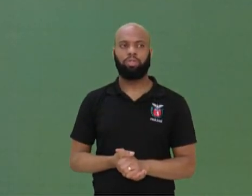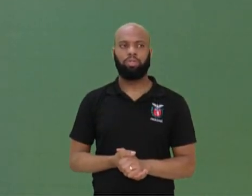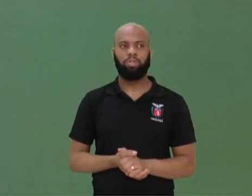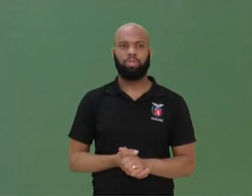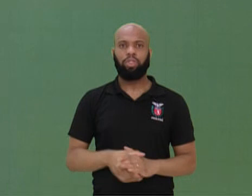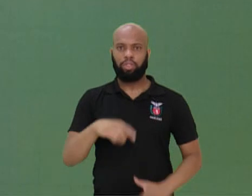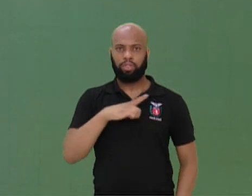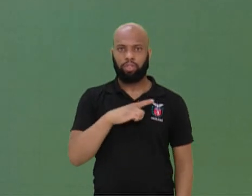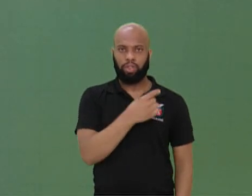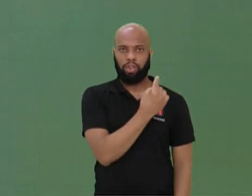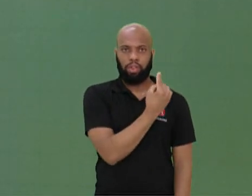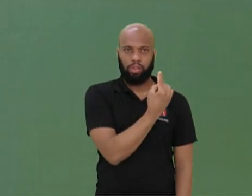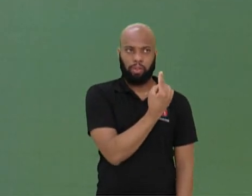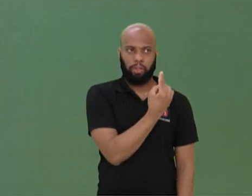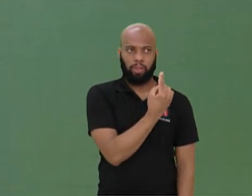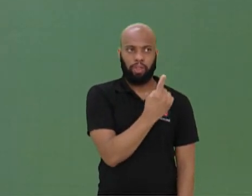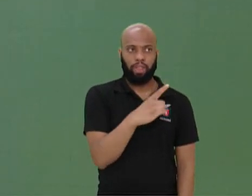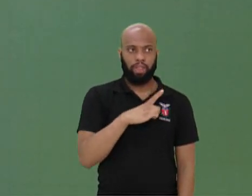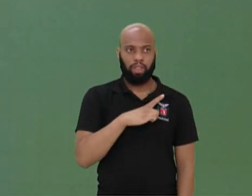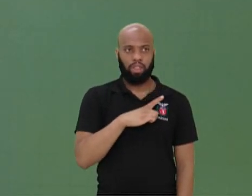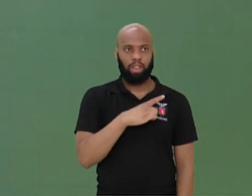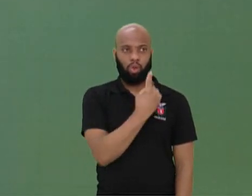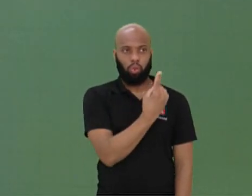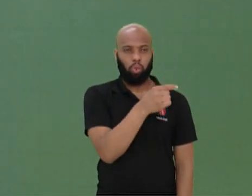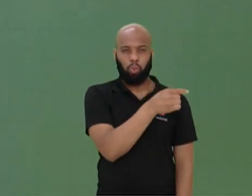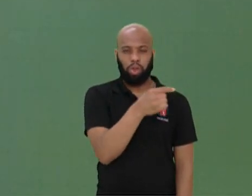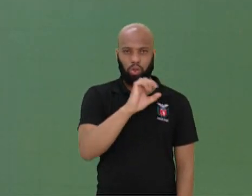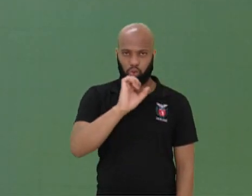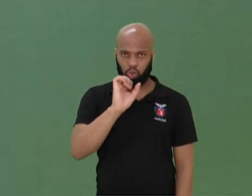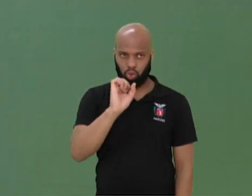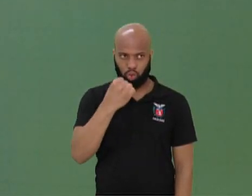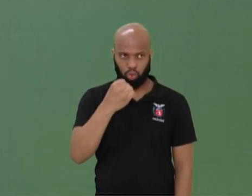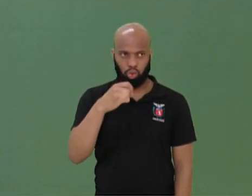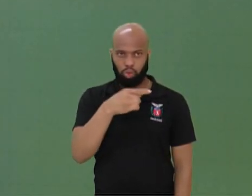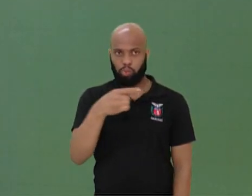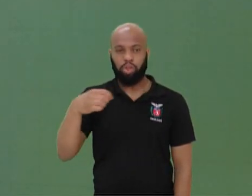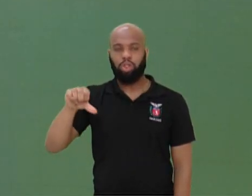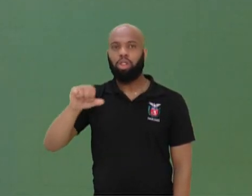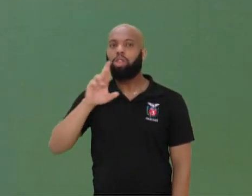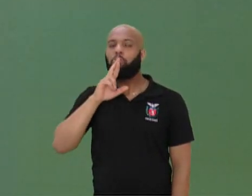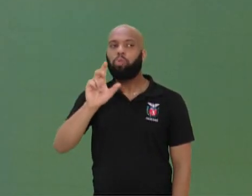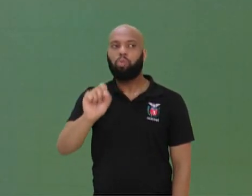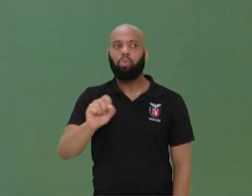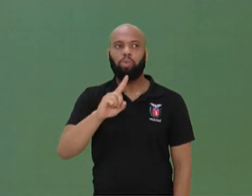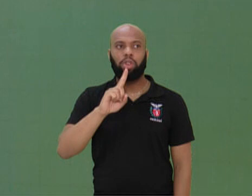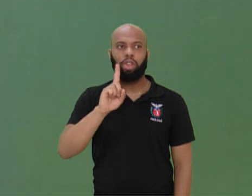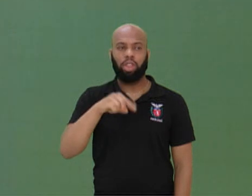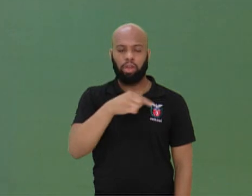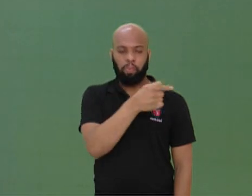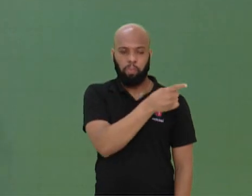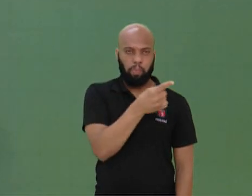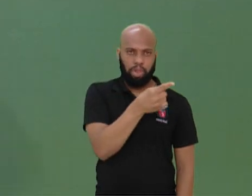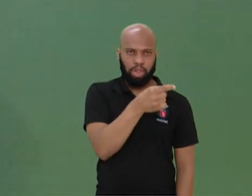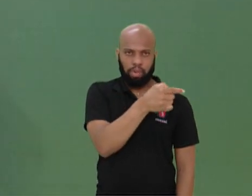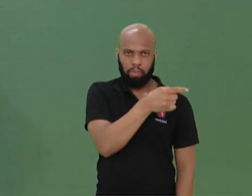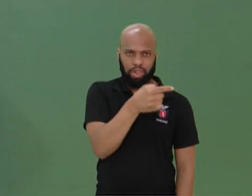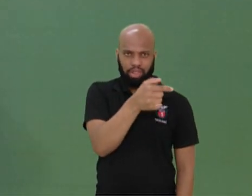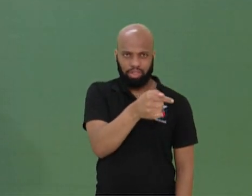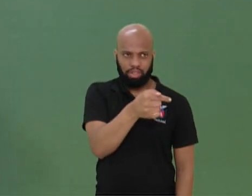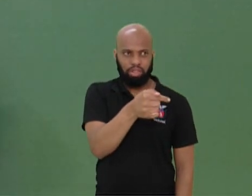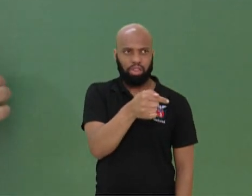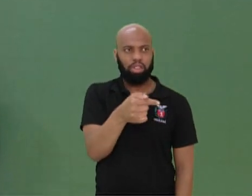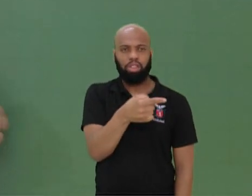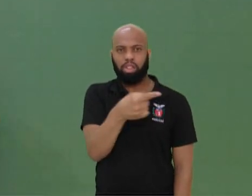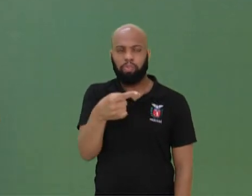é menos 1. Ou melhor, 1 menos 8 menos 9, aqui vai dar menos 7, com menos 9, isso aqui dá